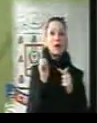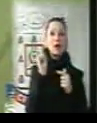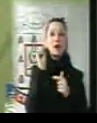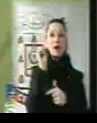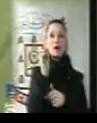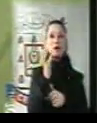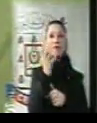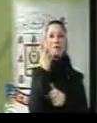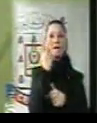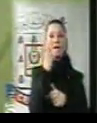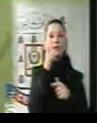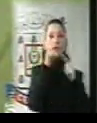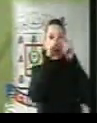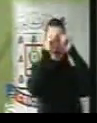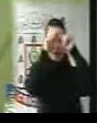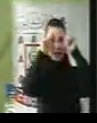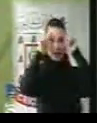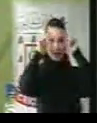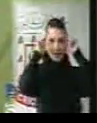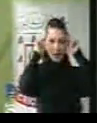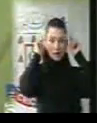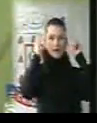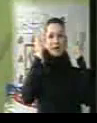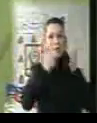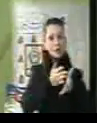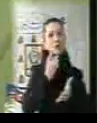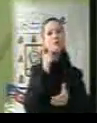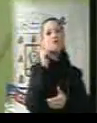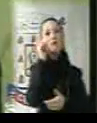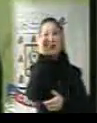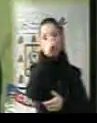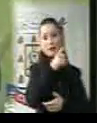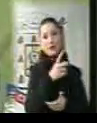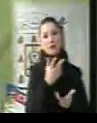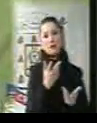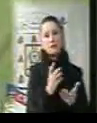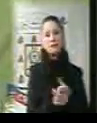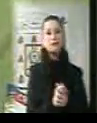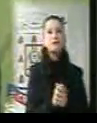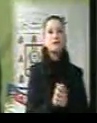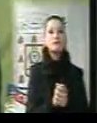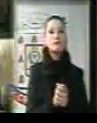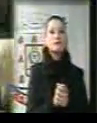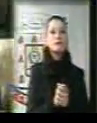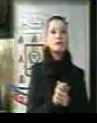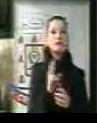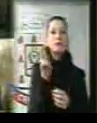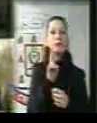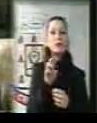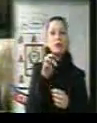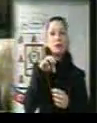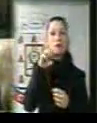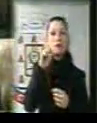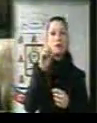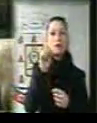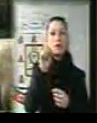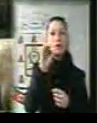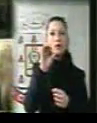Grécia hoje. Isso fica para a reflexão de todos nós. Senhor Márcio da Júri.